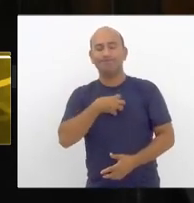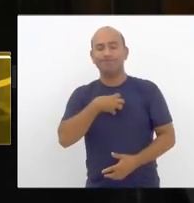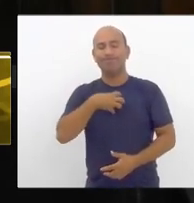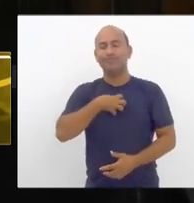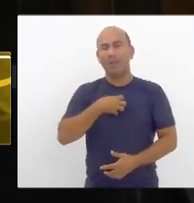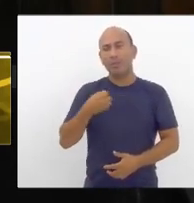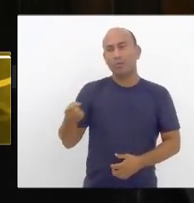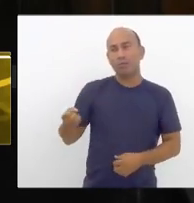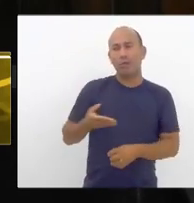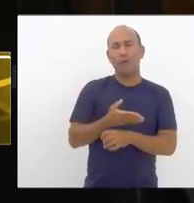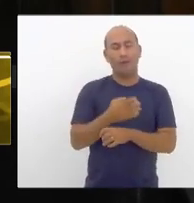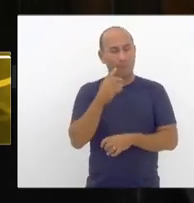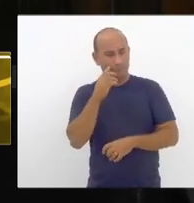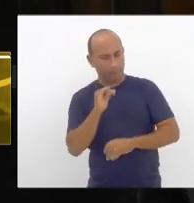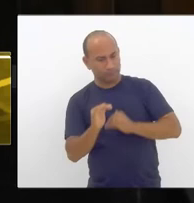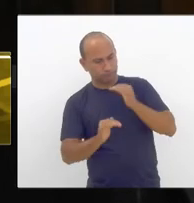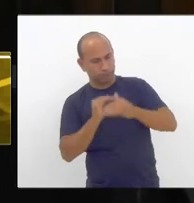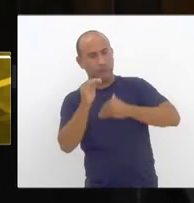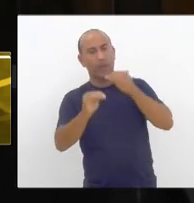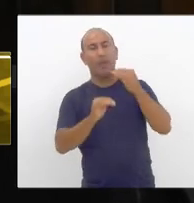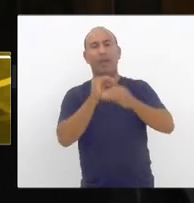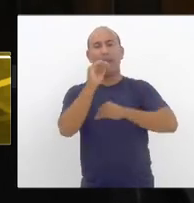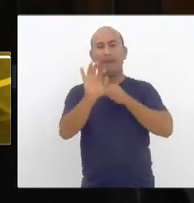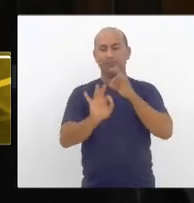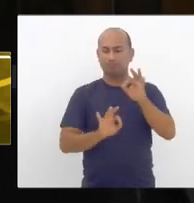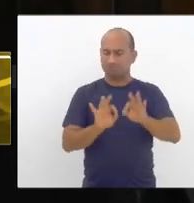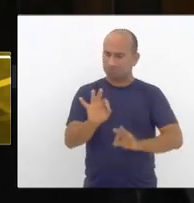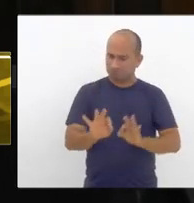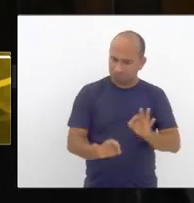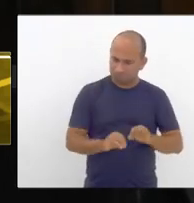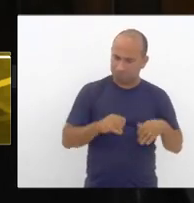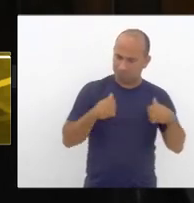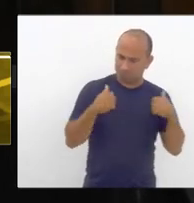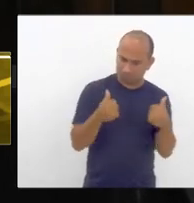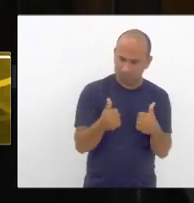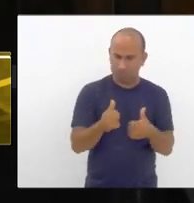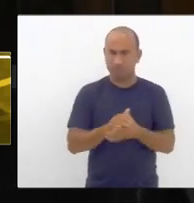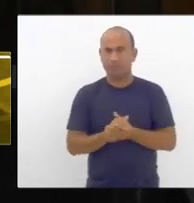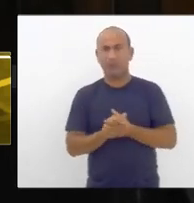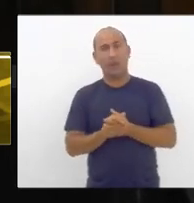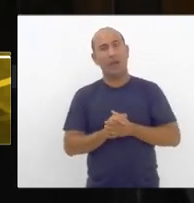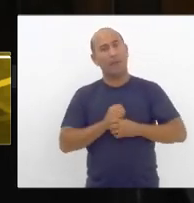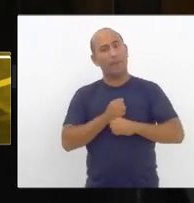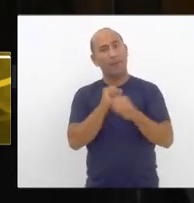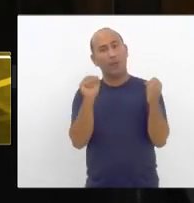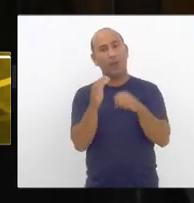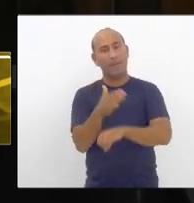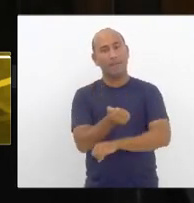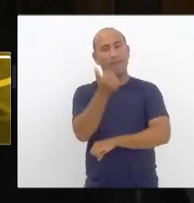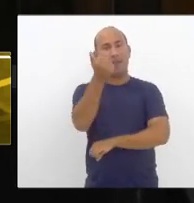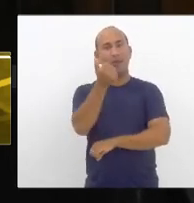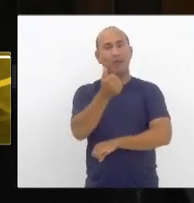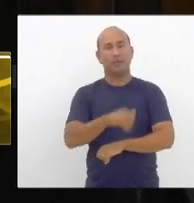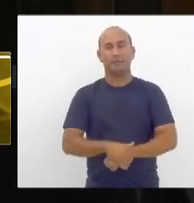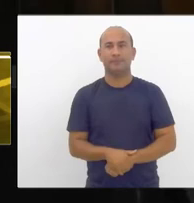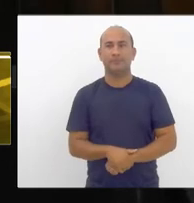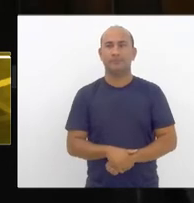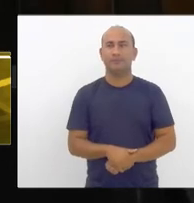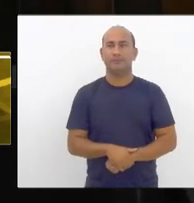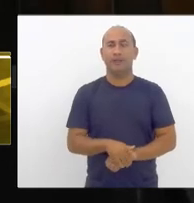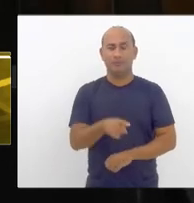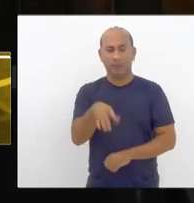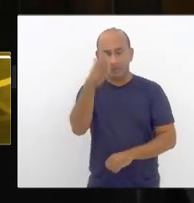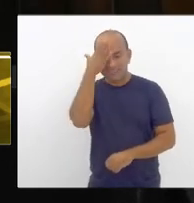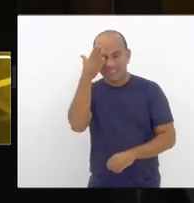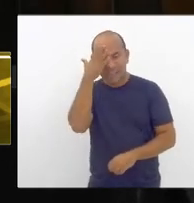você vê elas desenvolvendo você vê elas né sendo maiores e melhores e isso sabe